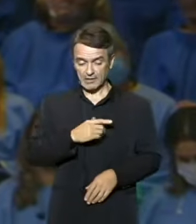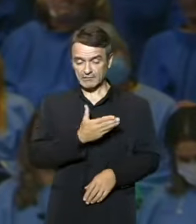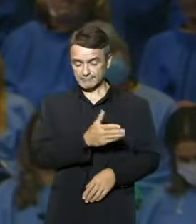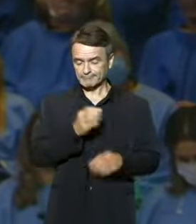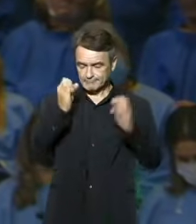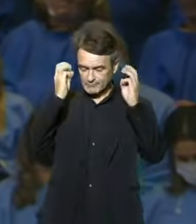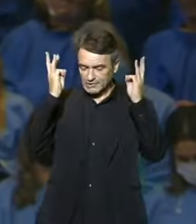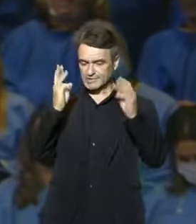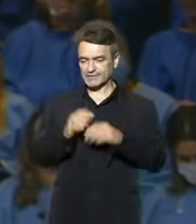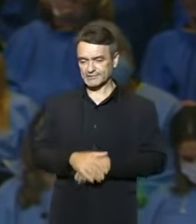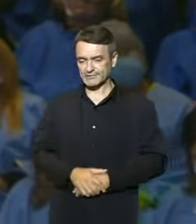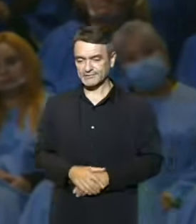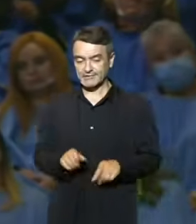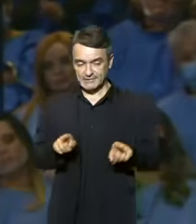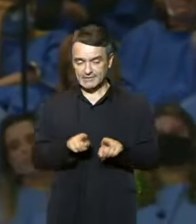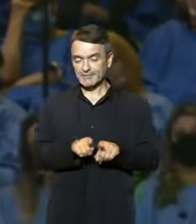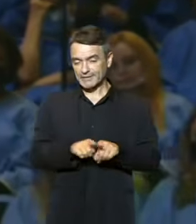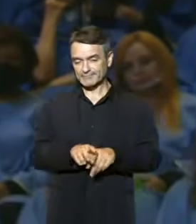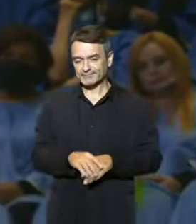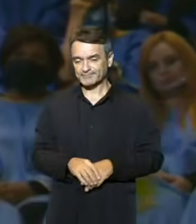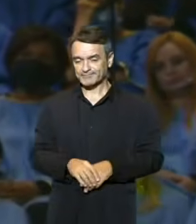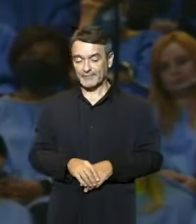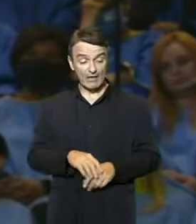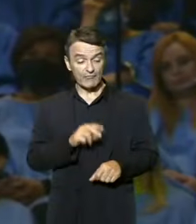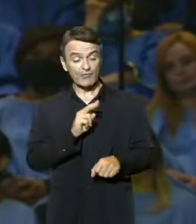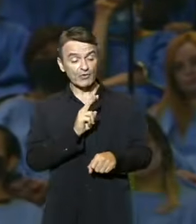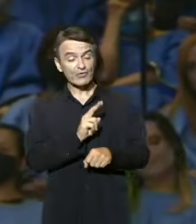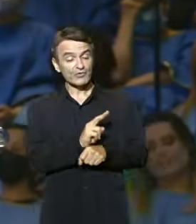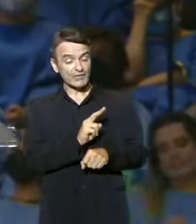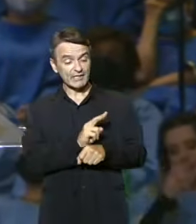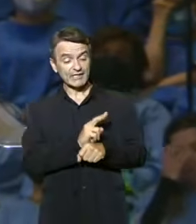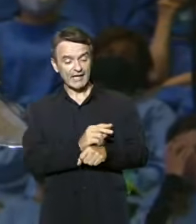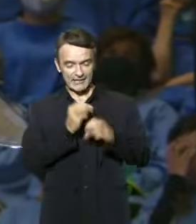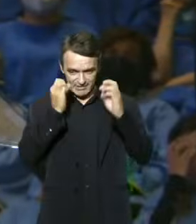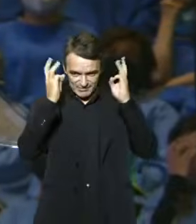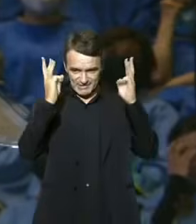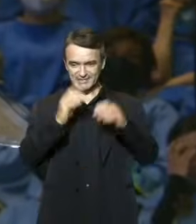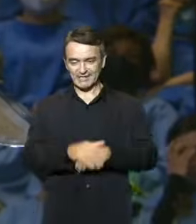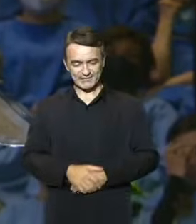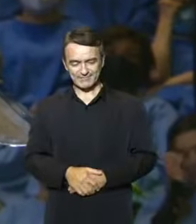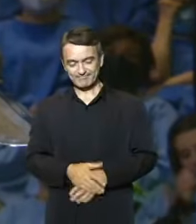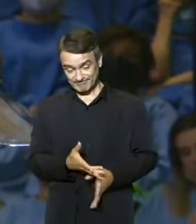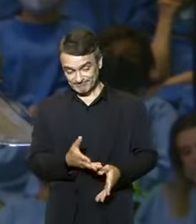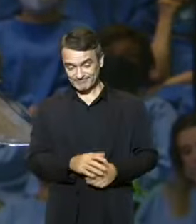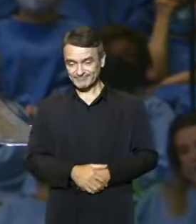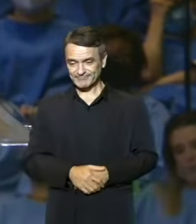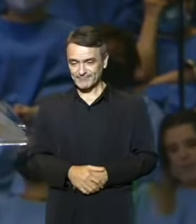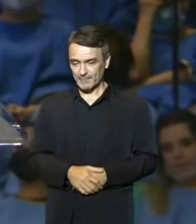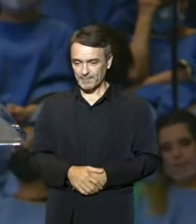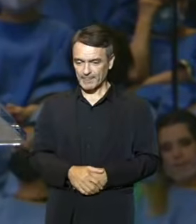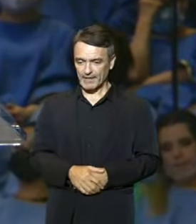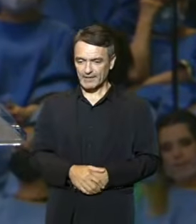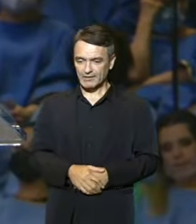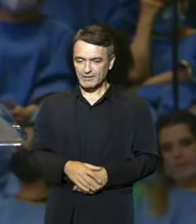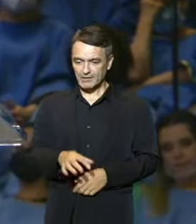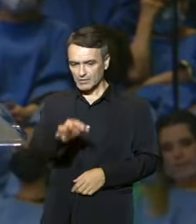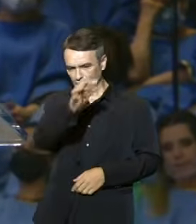E aí ele diz: Moisés, vou cuidar de você. Vou repartir do Espírito que te dei. Vou